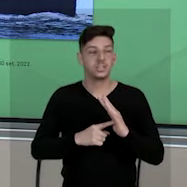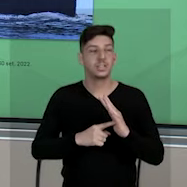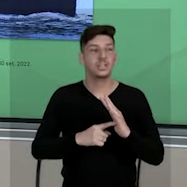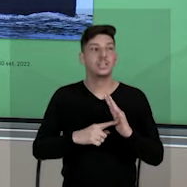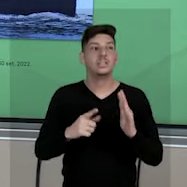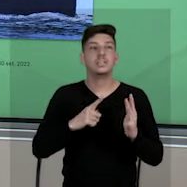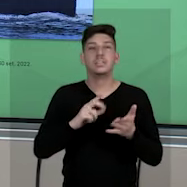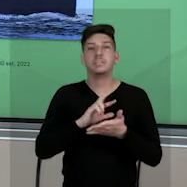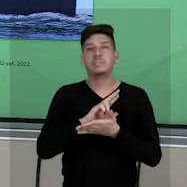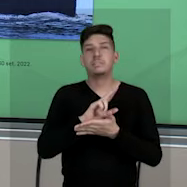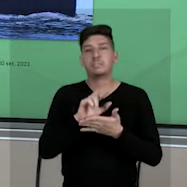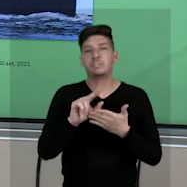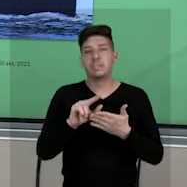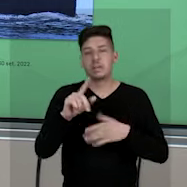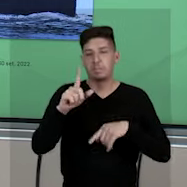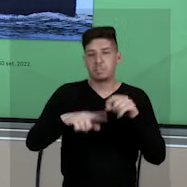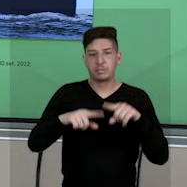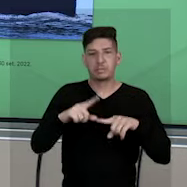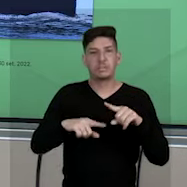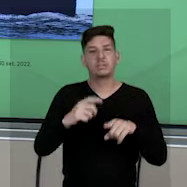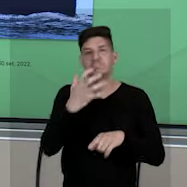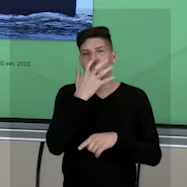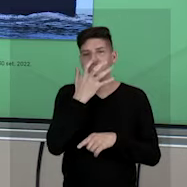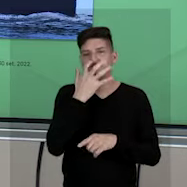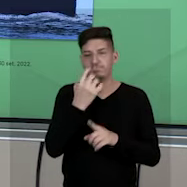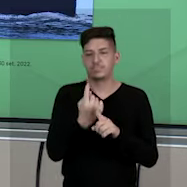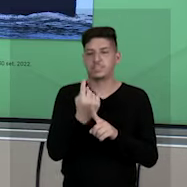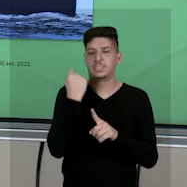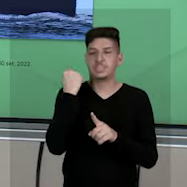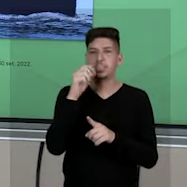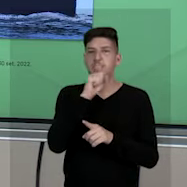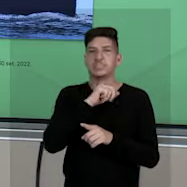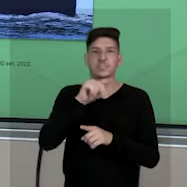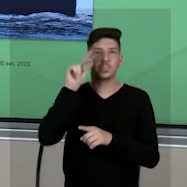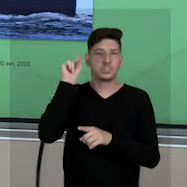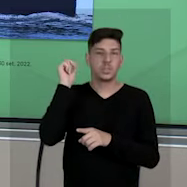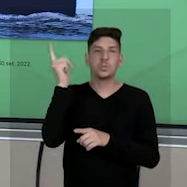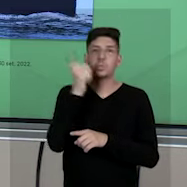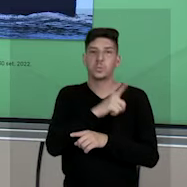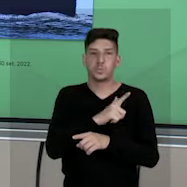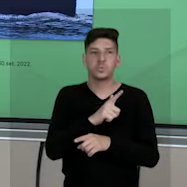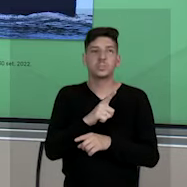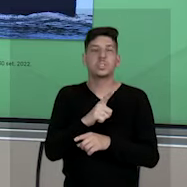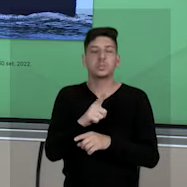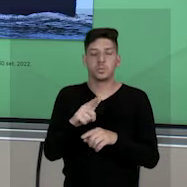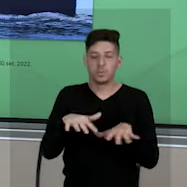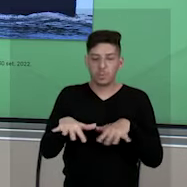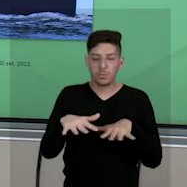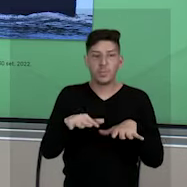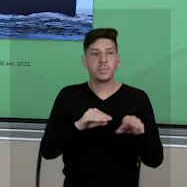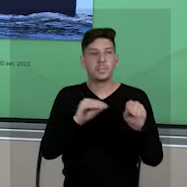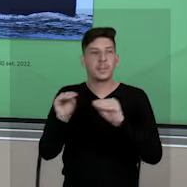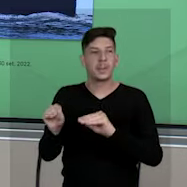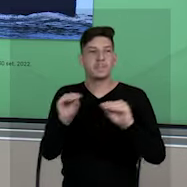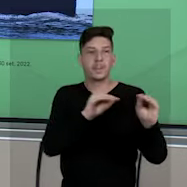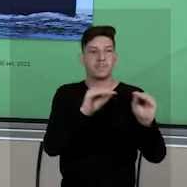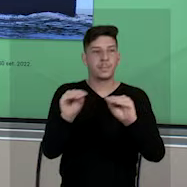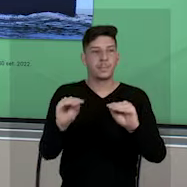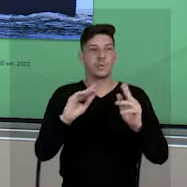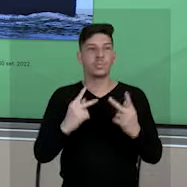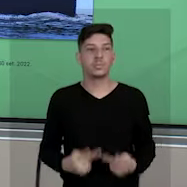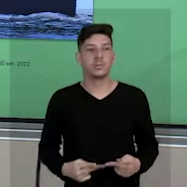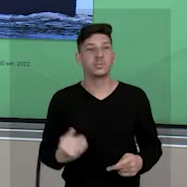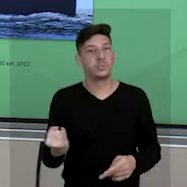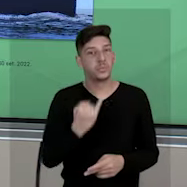vários, né, instrumentos extraordinários aí do nosso passado que permitiram o deslocamento humano e foram muito favoráveis ao processo